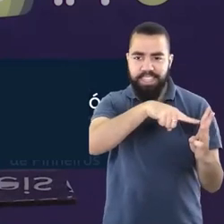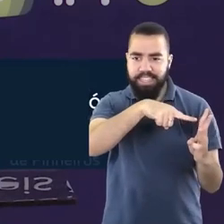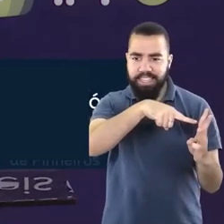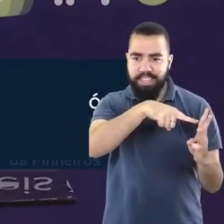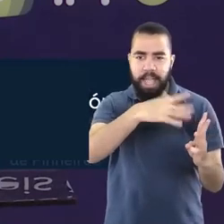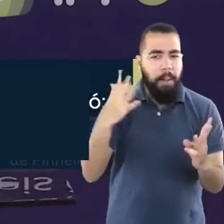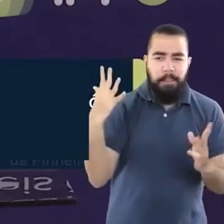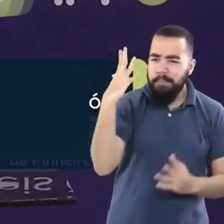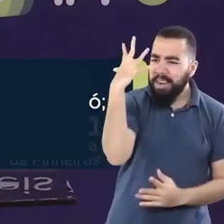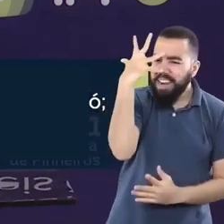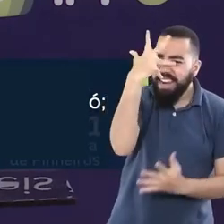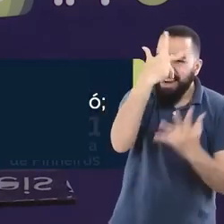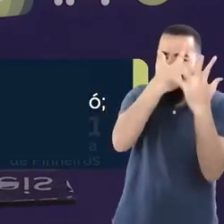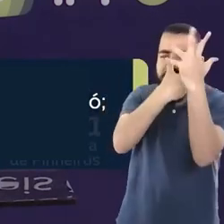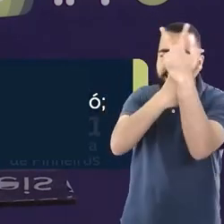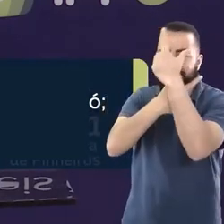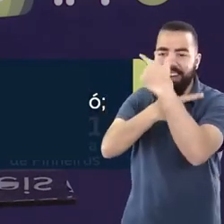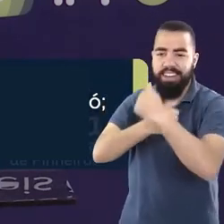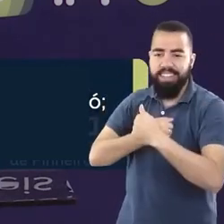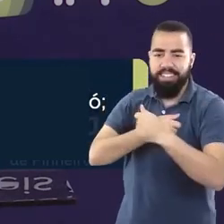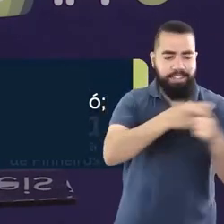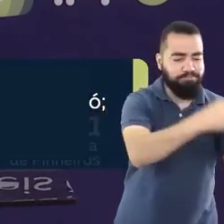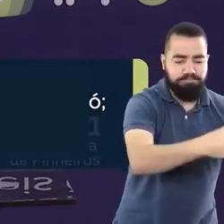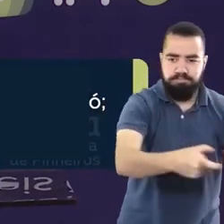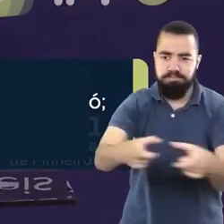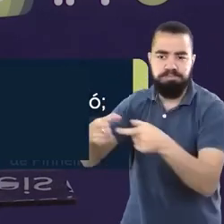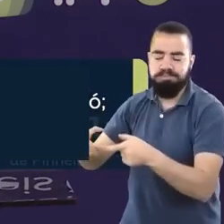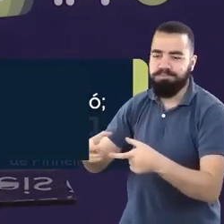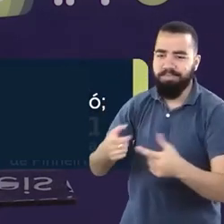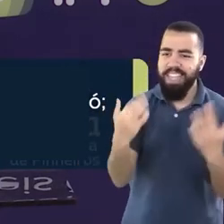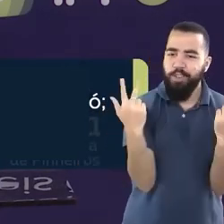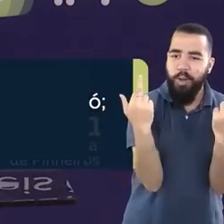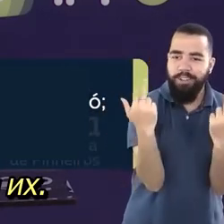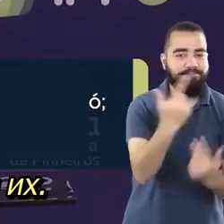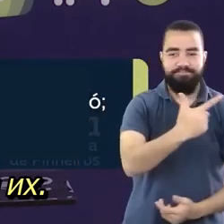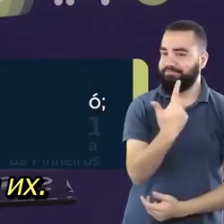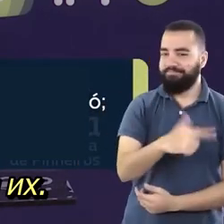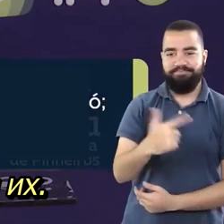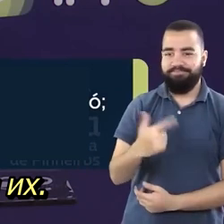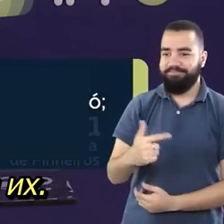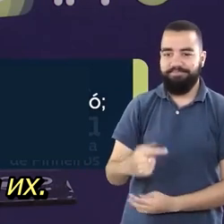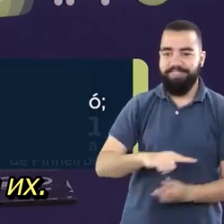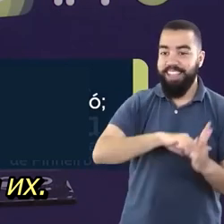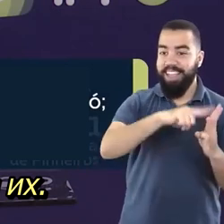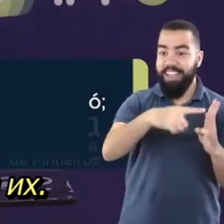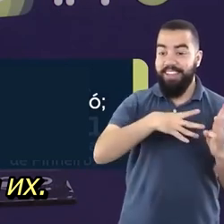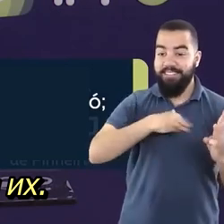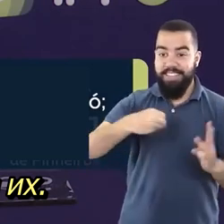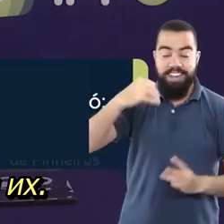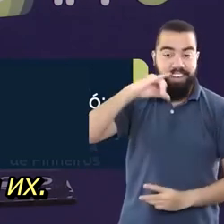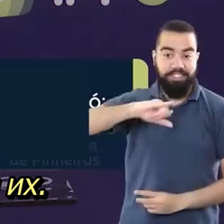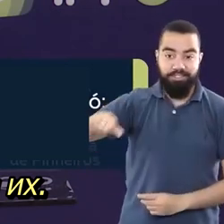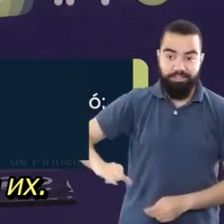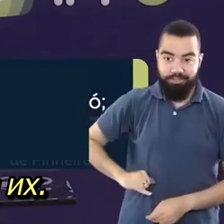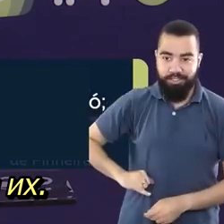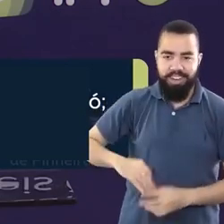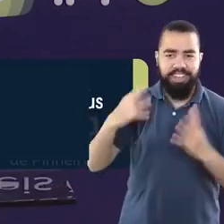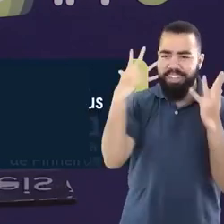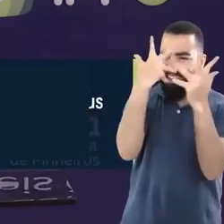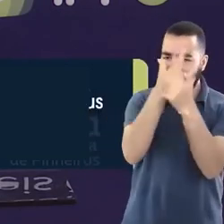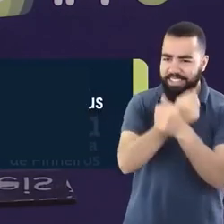terra não se acharam mulheres tão formosas como as filhas de Jó. E seu pai lhes deu herança entre seus